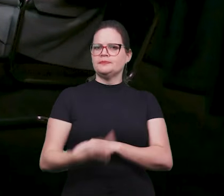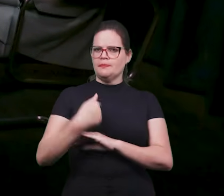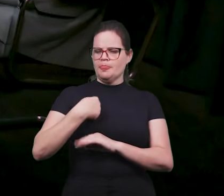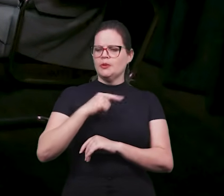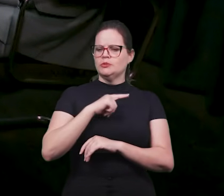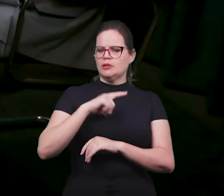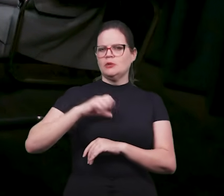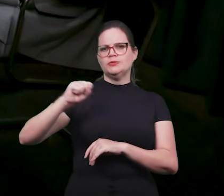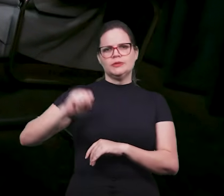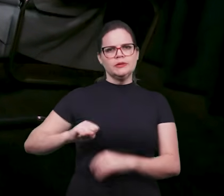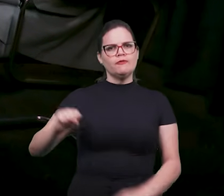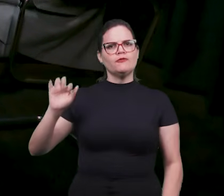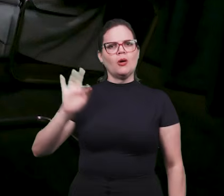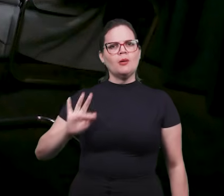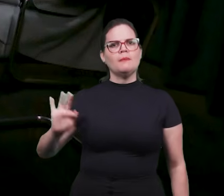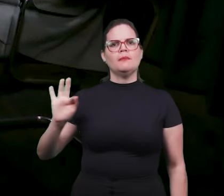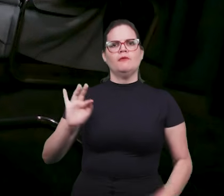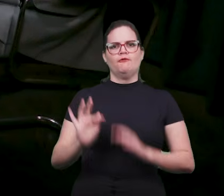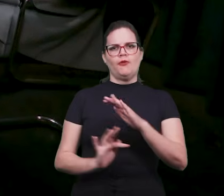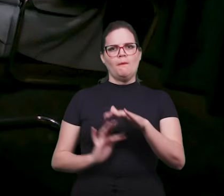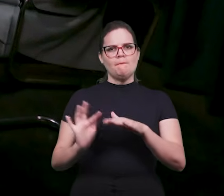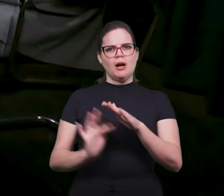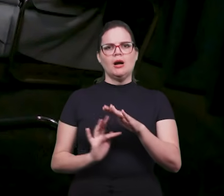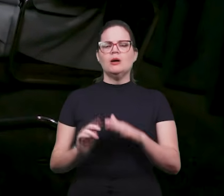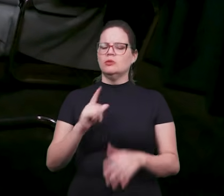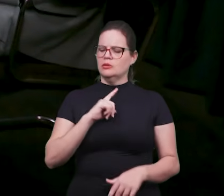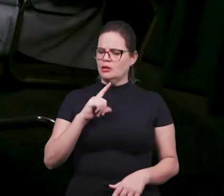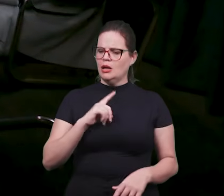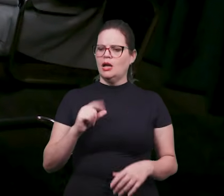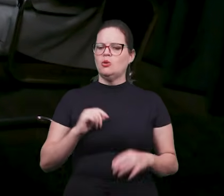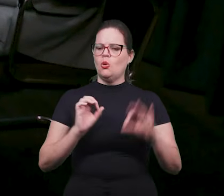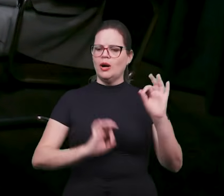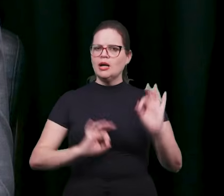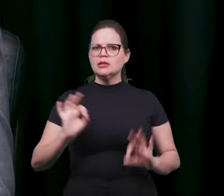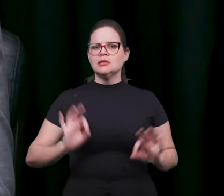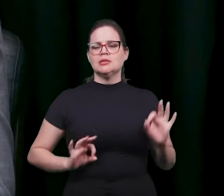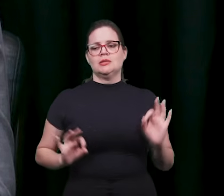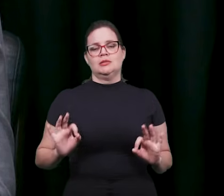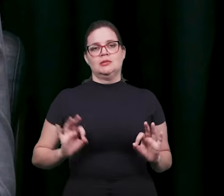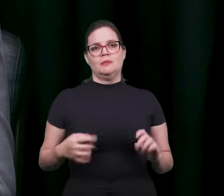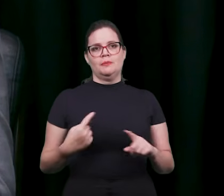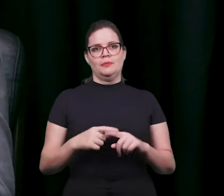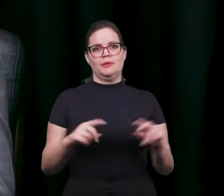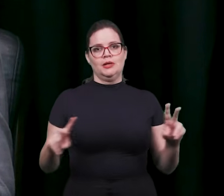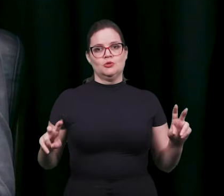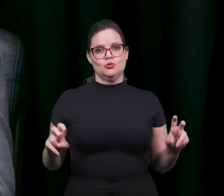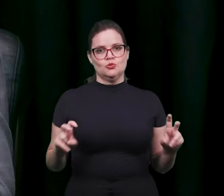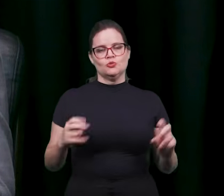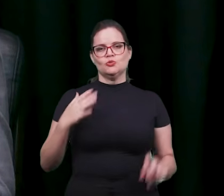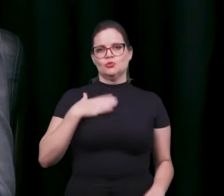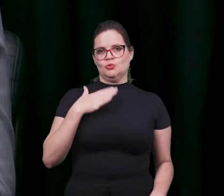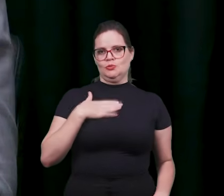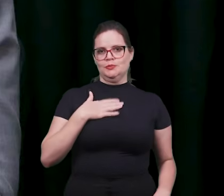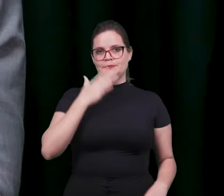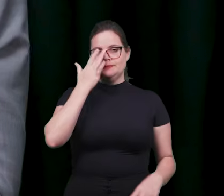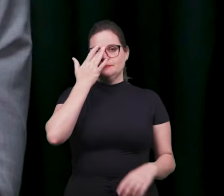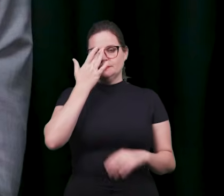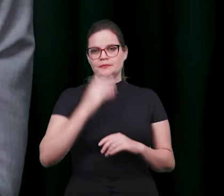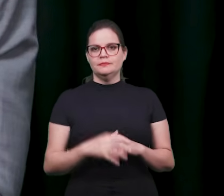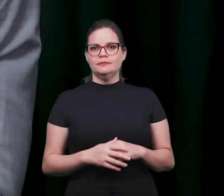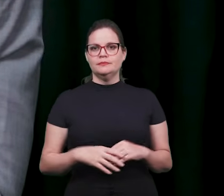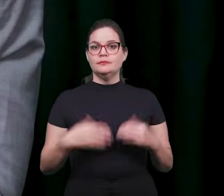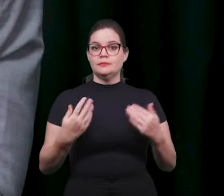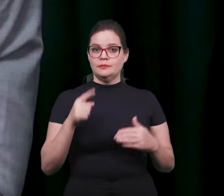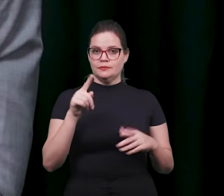que você se formalizou, que você já mostra uma certa organização em relação exatamente, ao seu negócio. E com